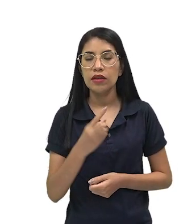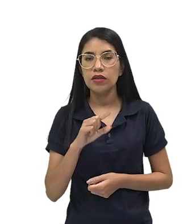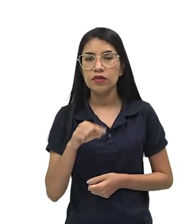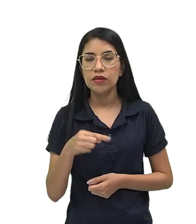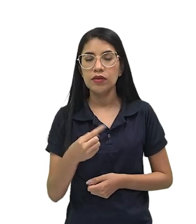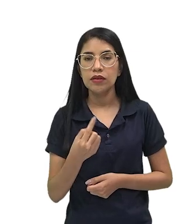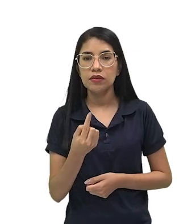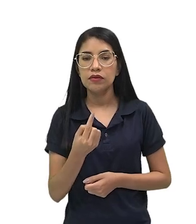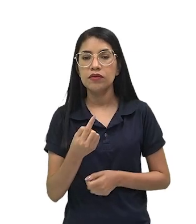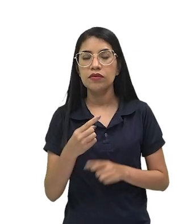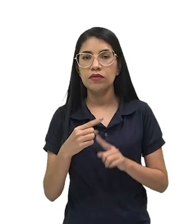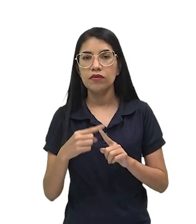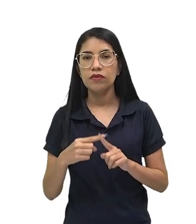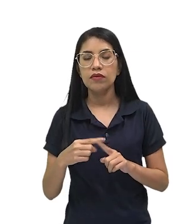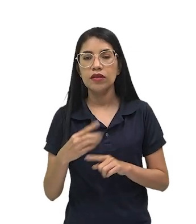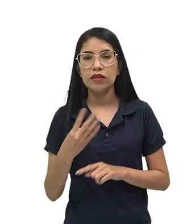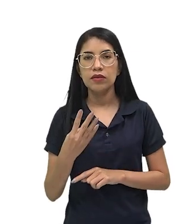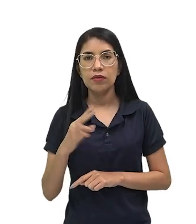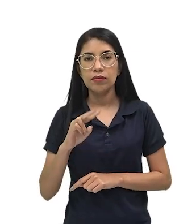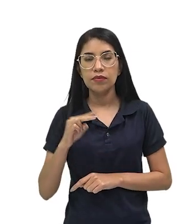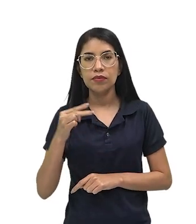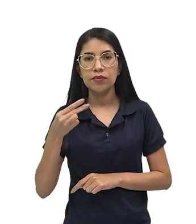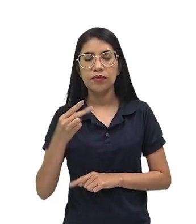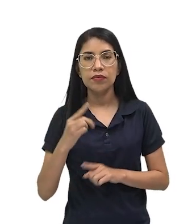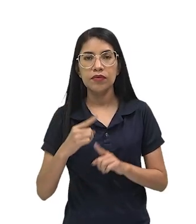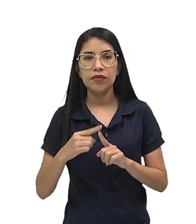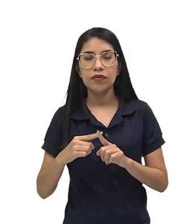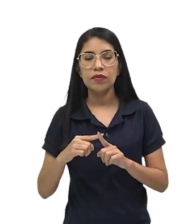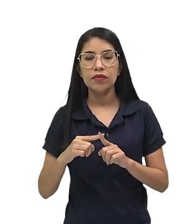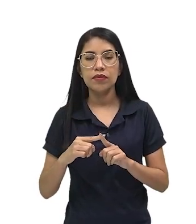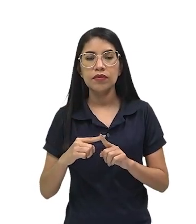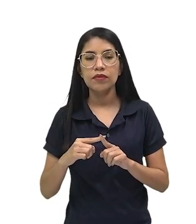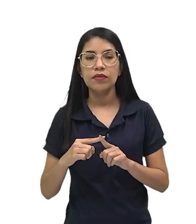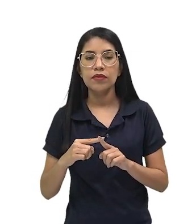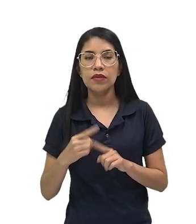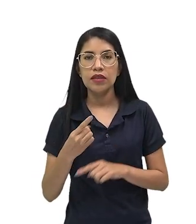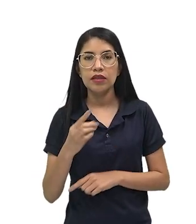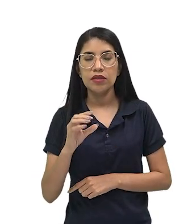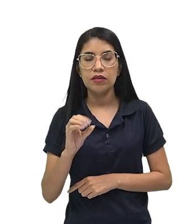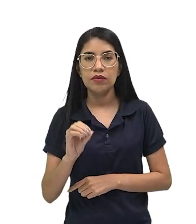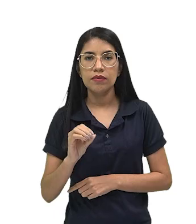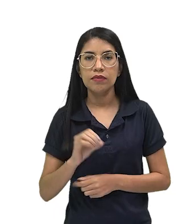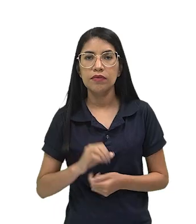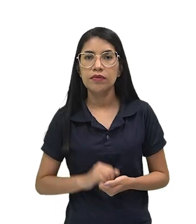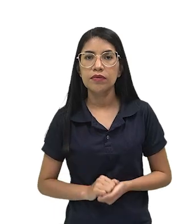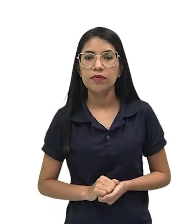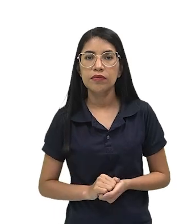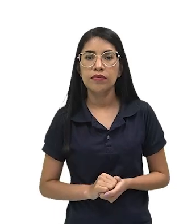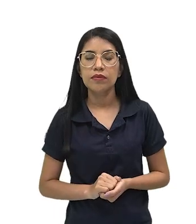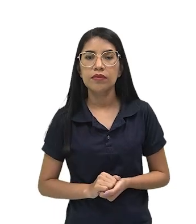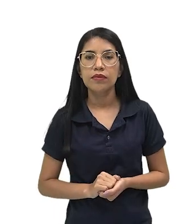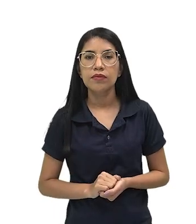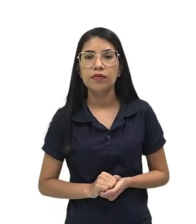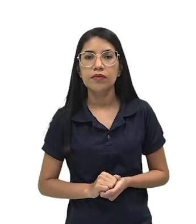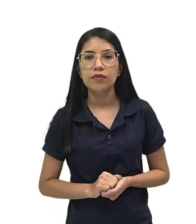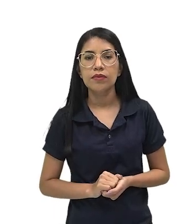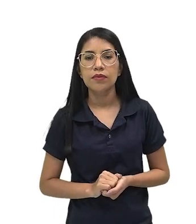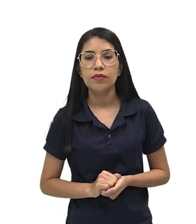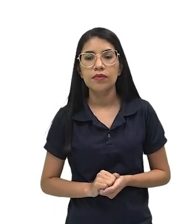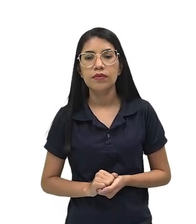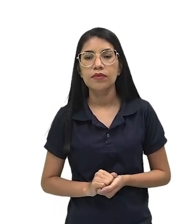3,1 vezes 4 ao quadrado vezes a altura, que é 10.